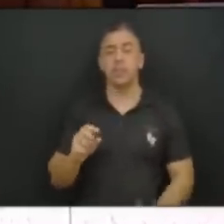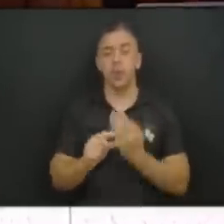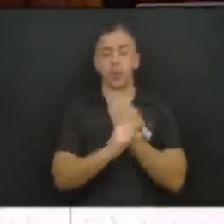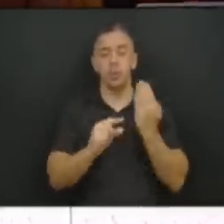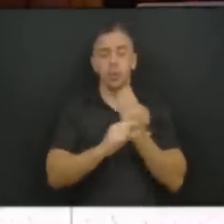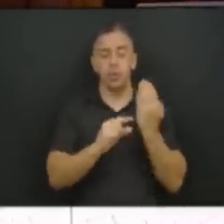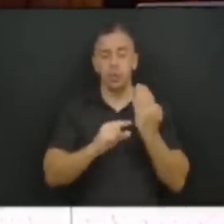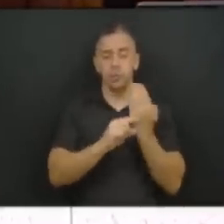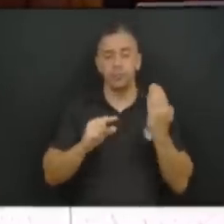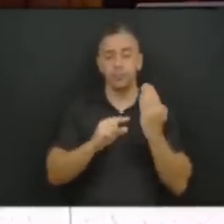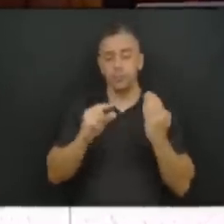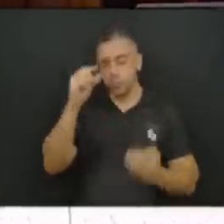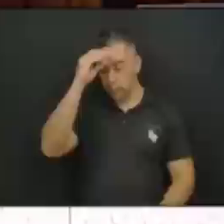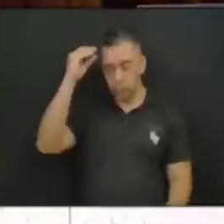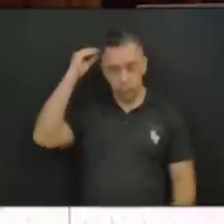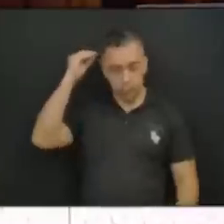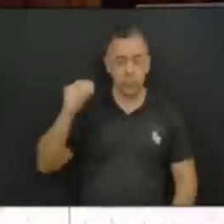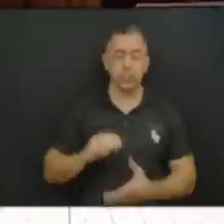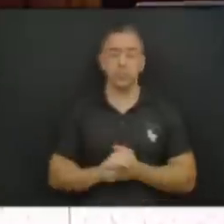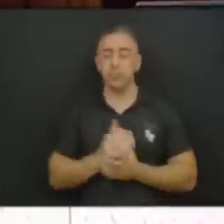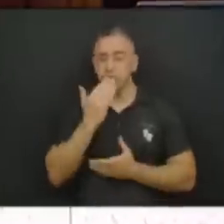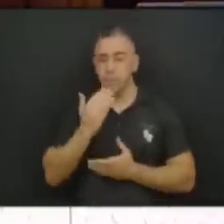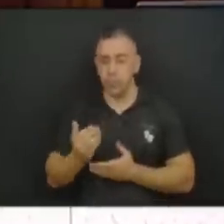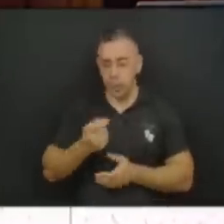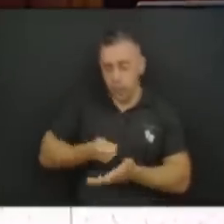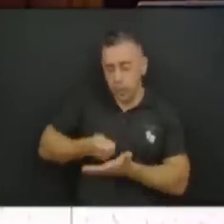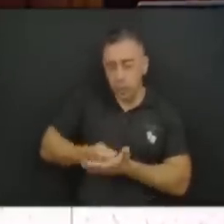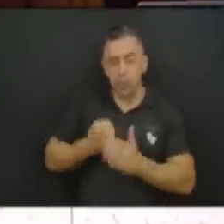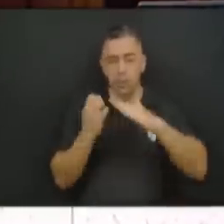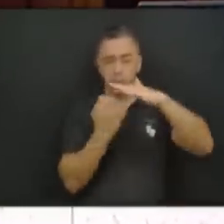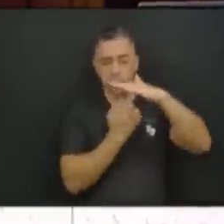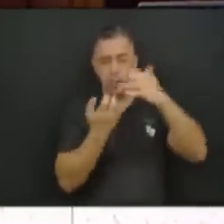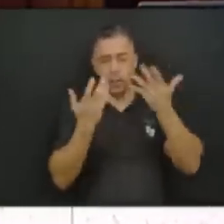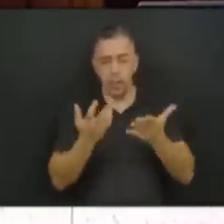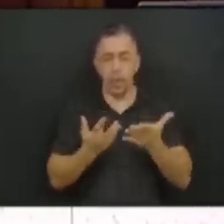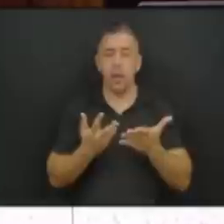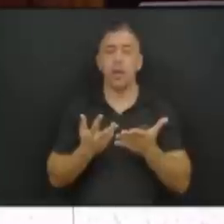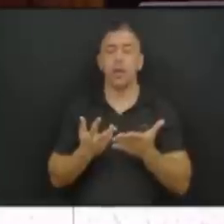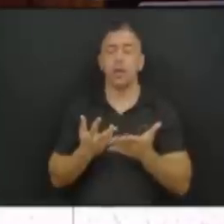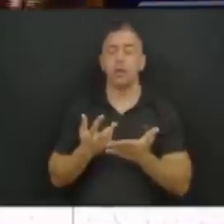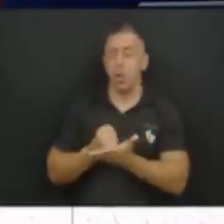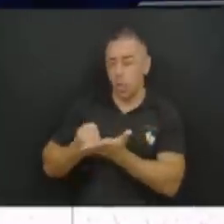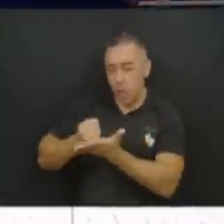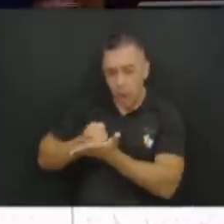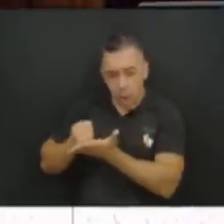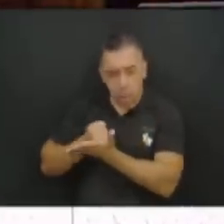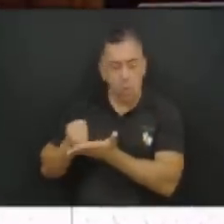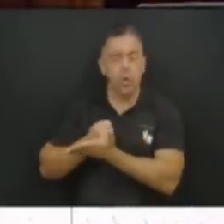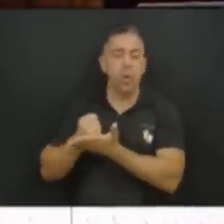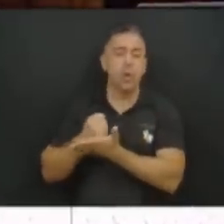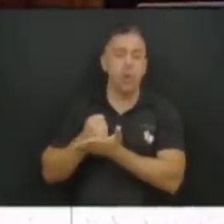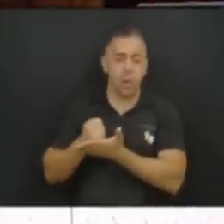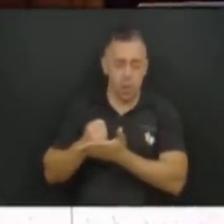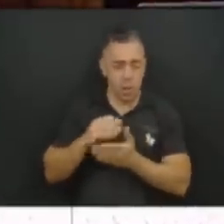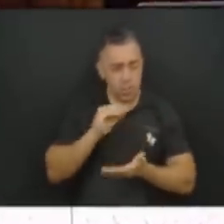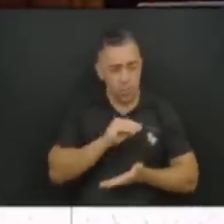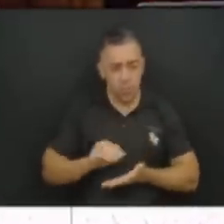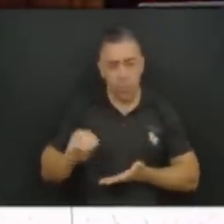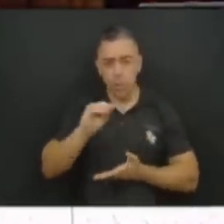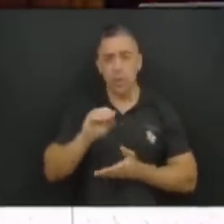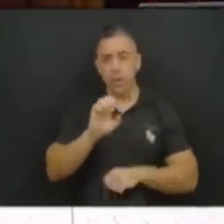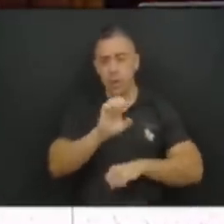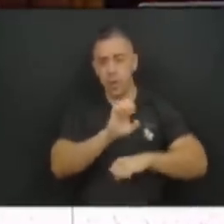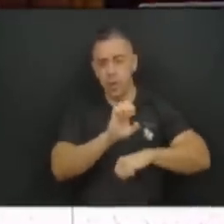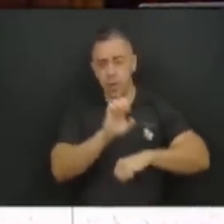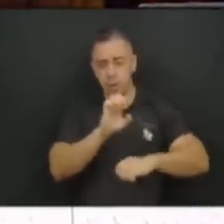salgado salgado frutt que obriga as empresas que desejam contratar com o estado do Paraná suas autarquias empresas públicas